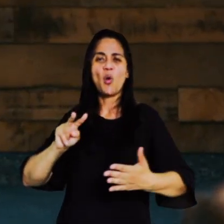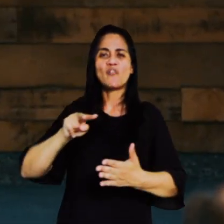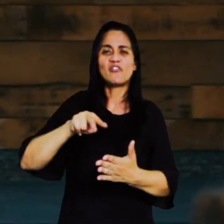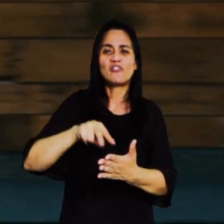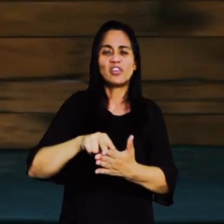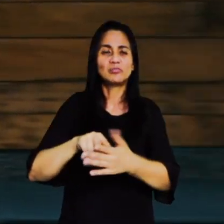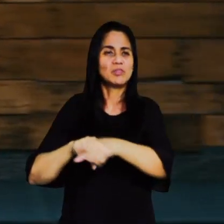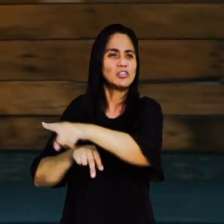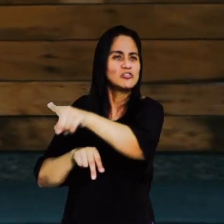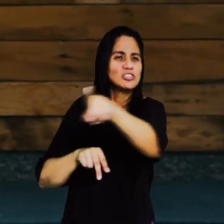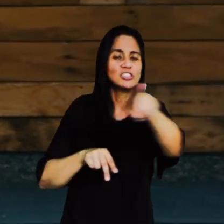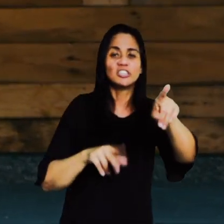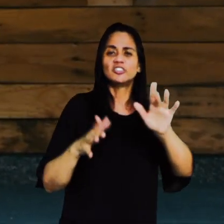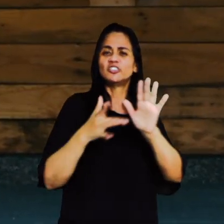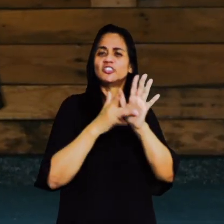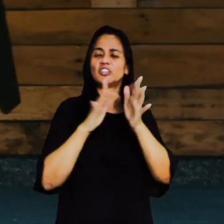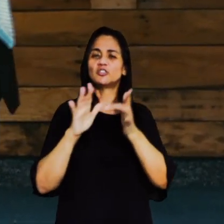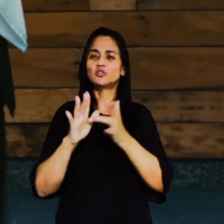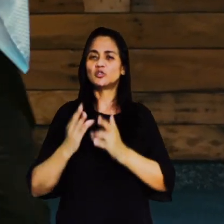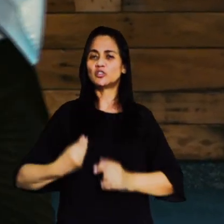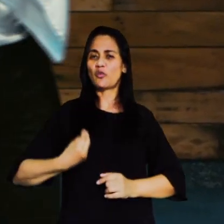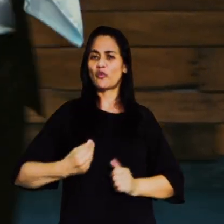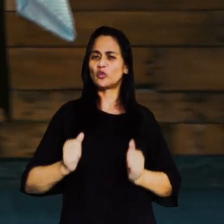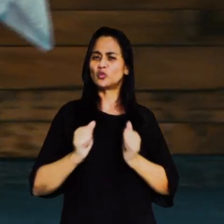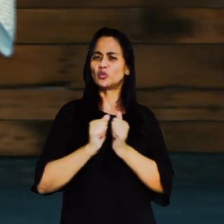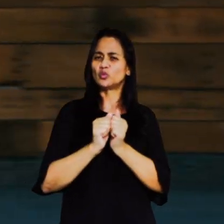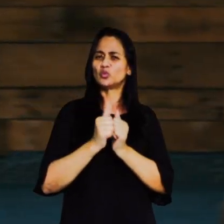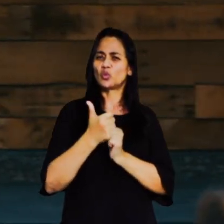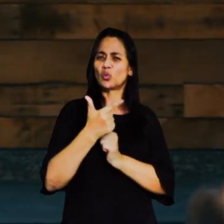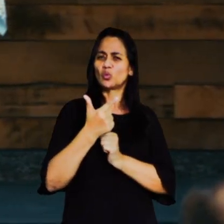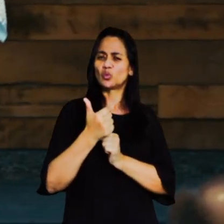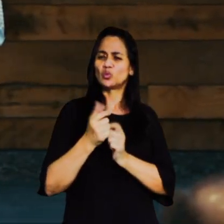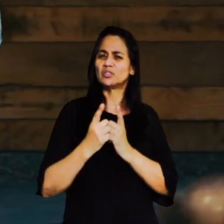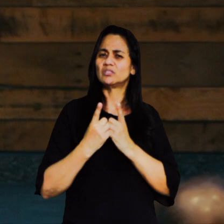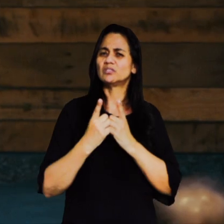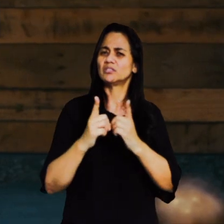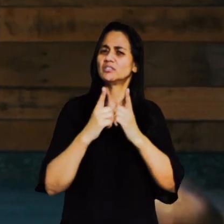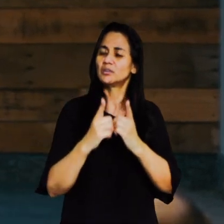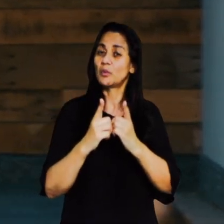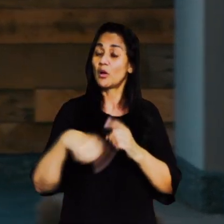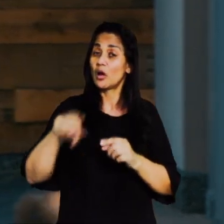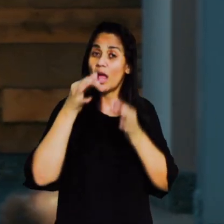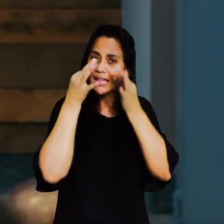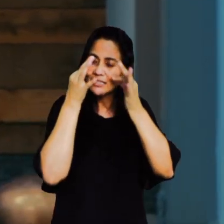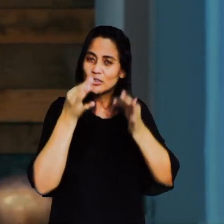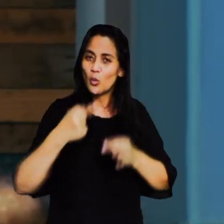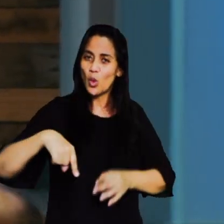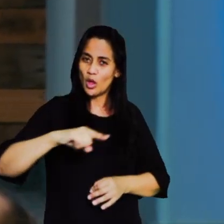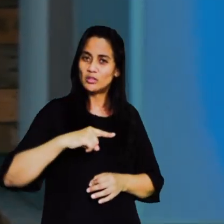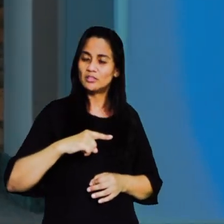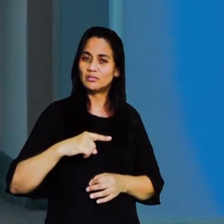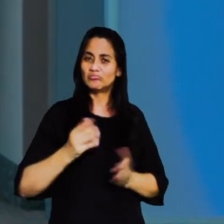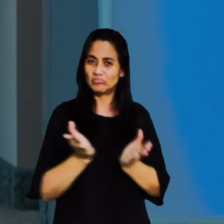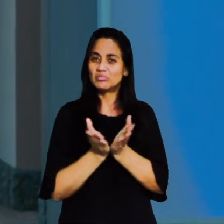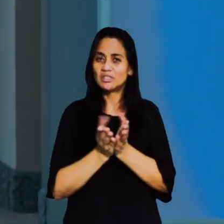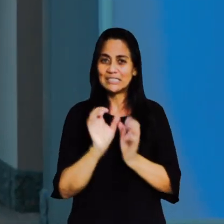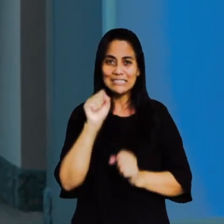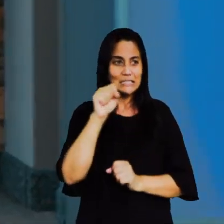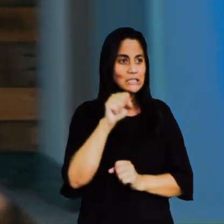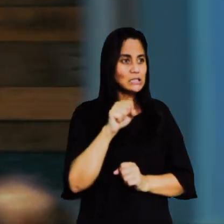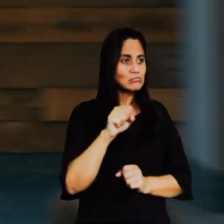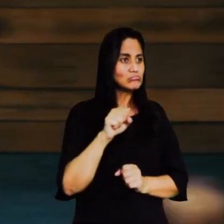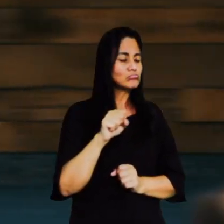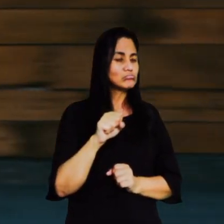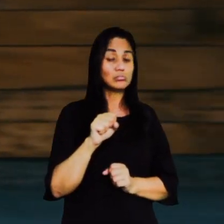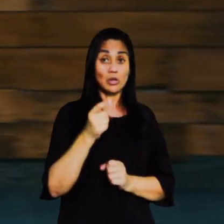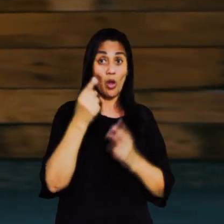andou com 12 discípulos. Agora presta atenção, nós somos ovelha, sim? Somos ovelha? Presta